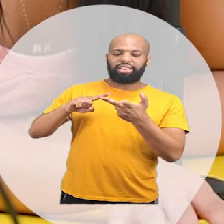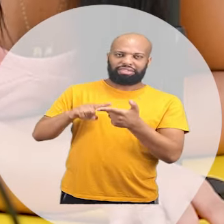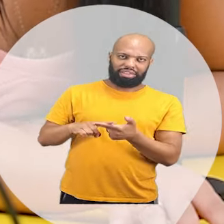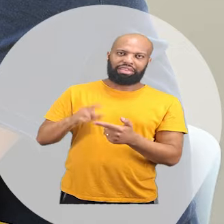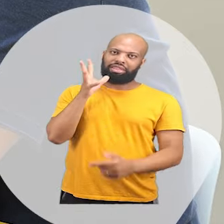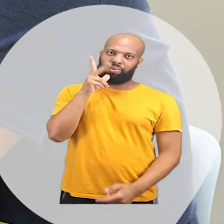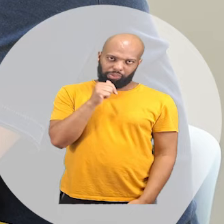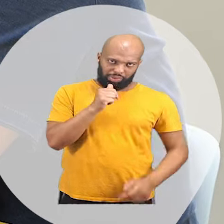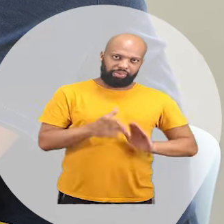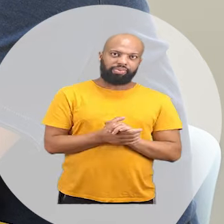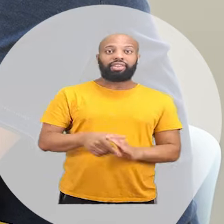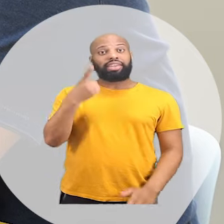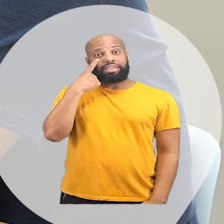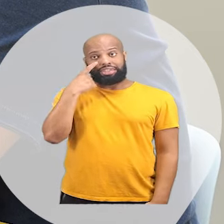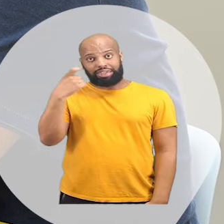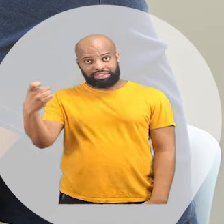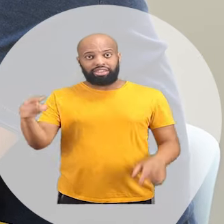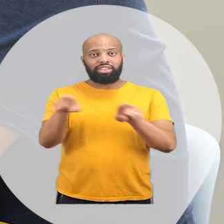bastante interessante